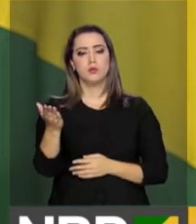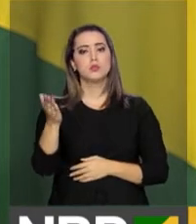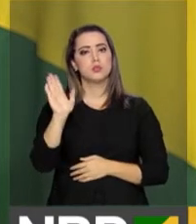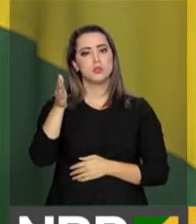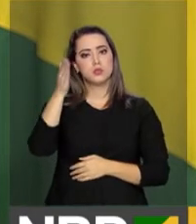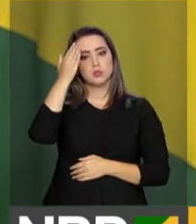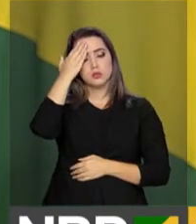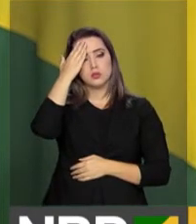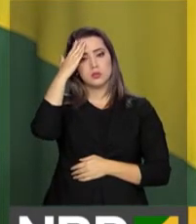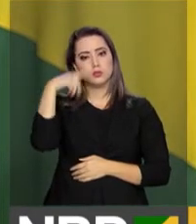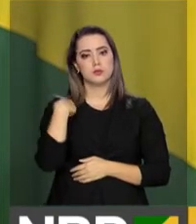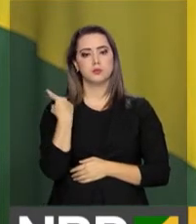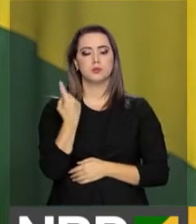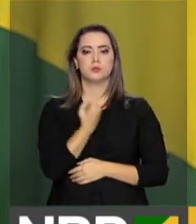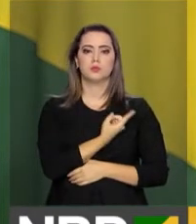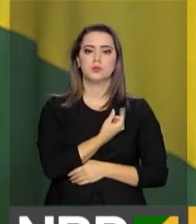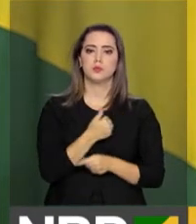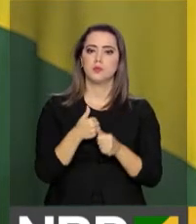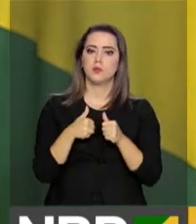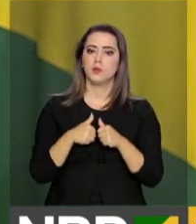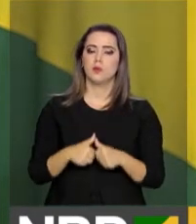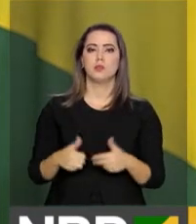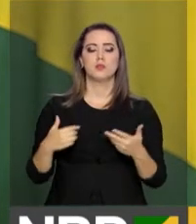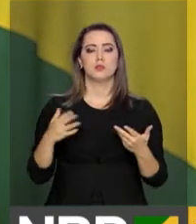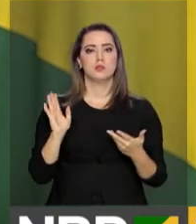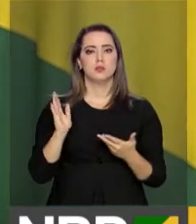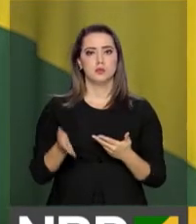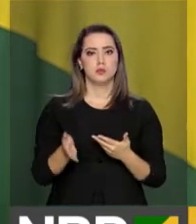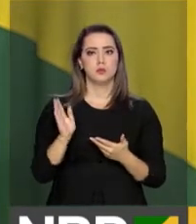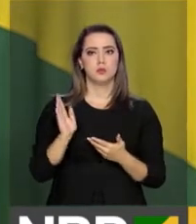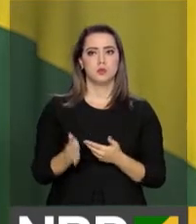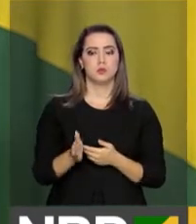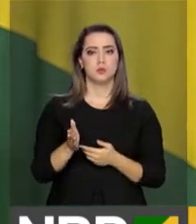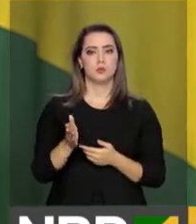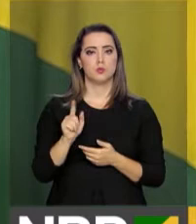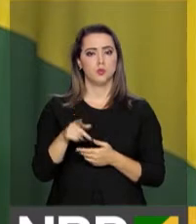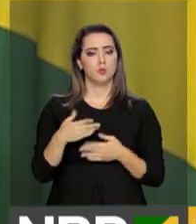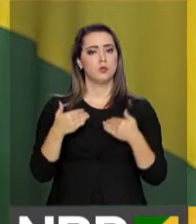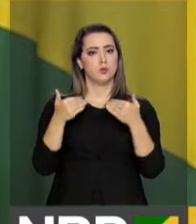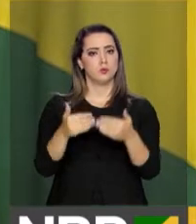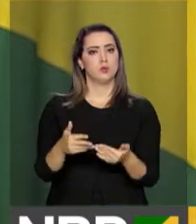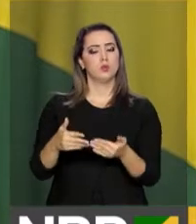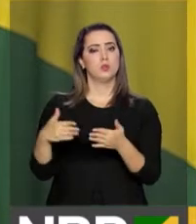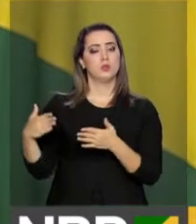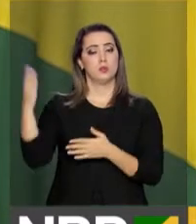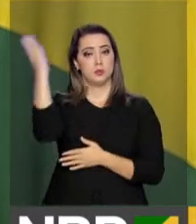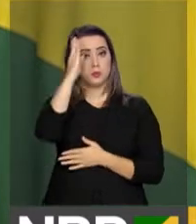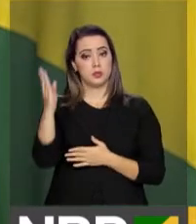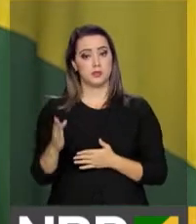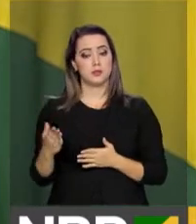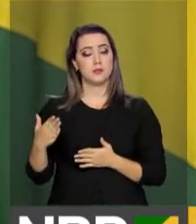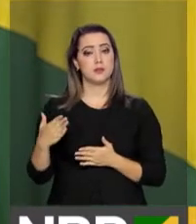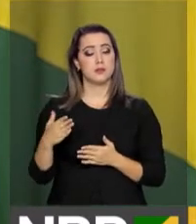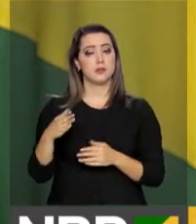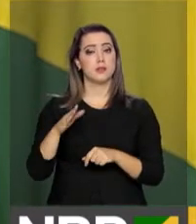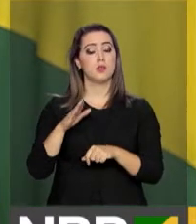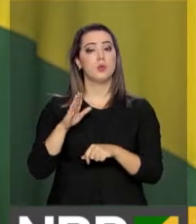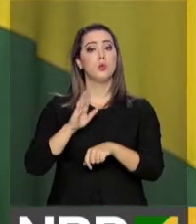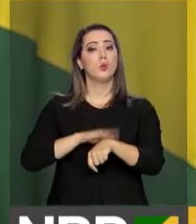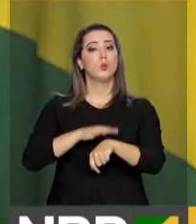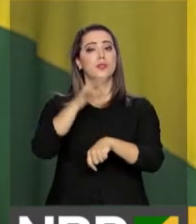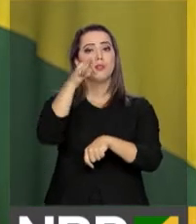que nós estamos colocando o brasil no século 21